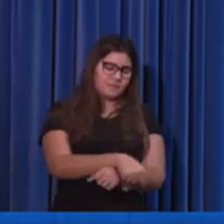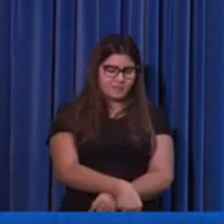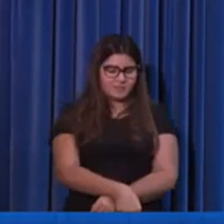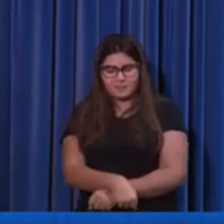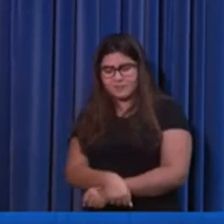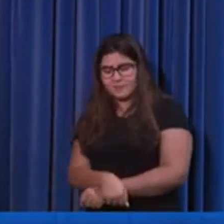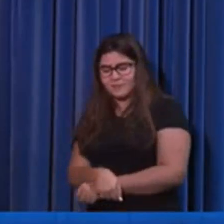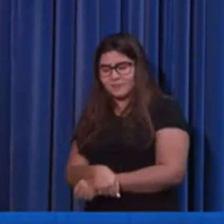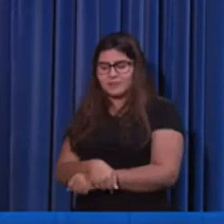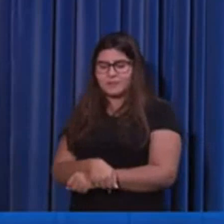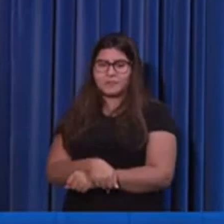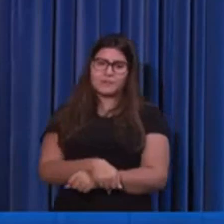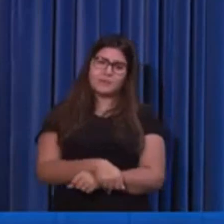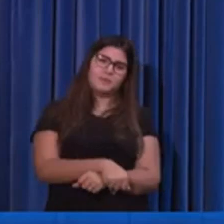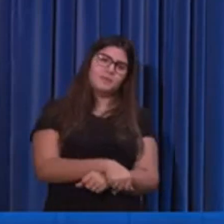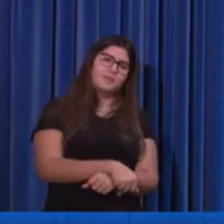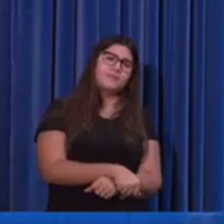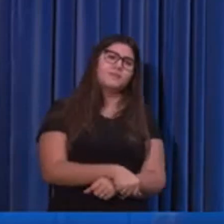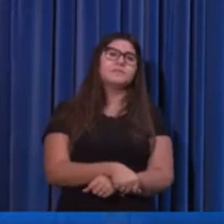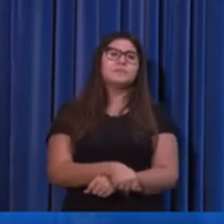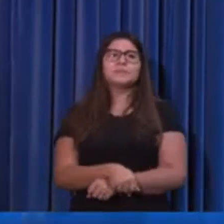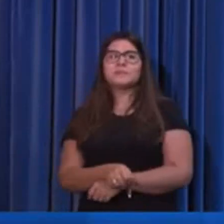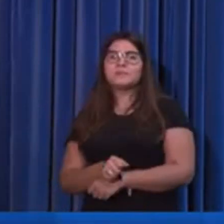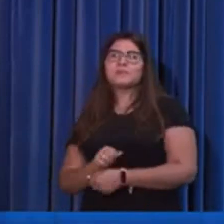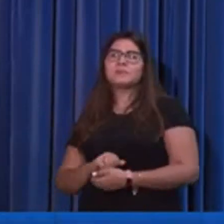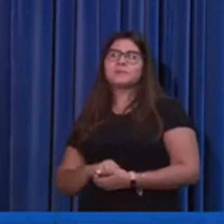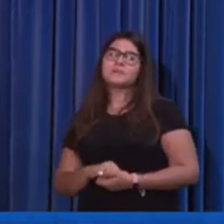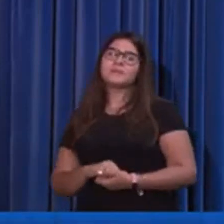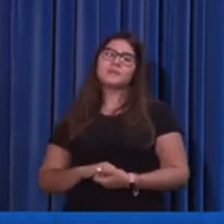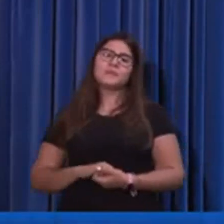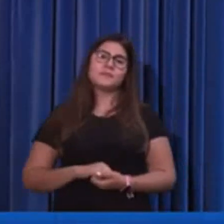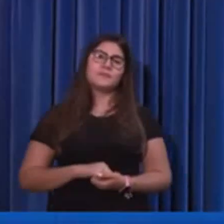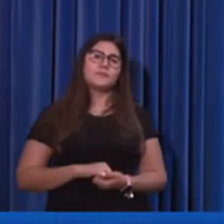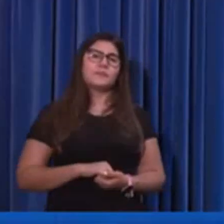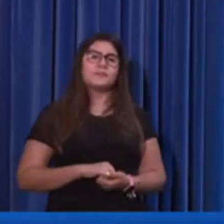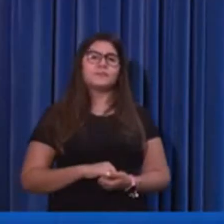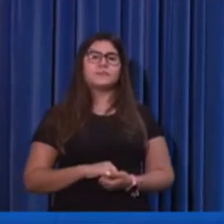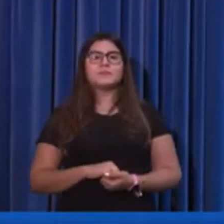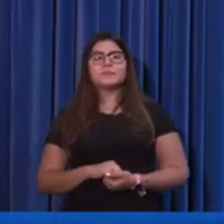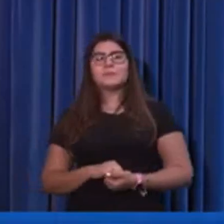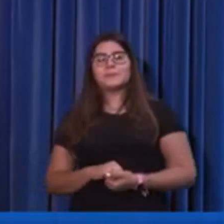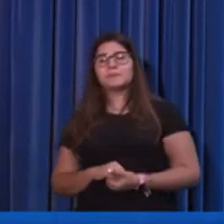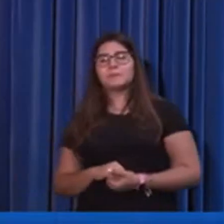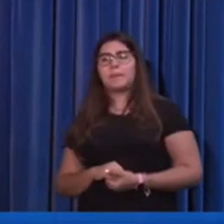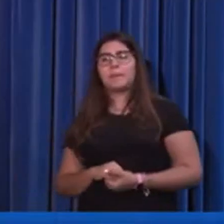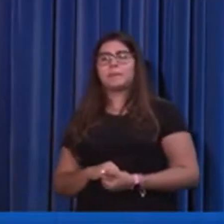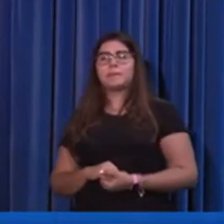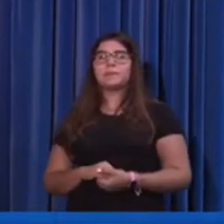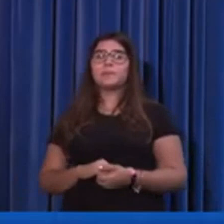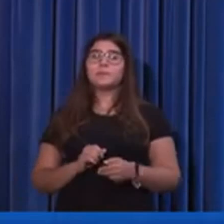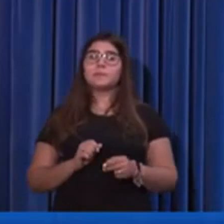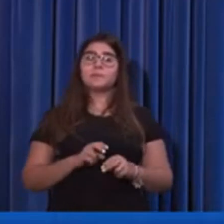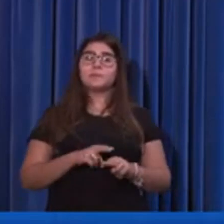como escravos.